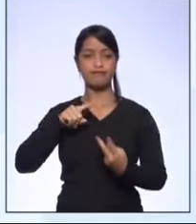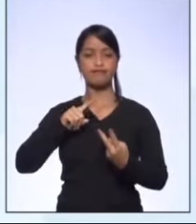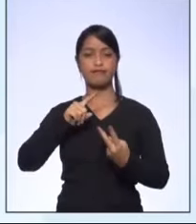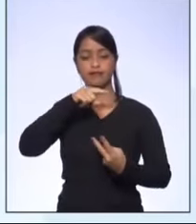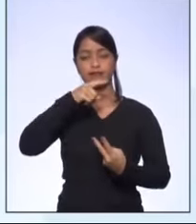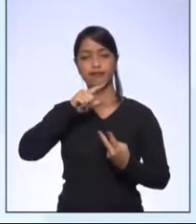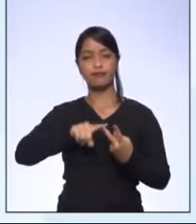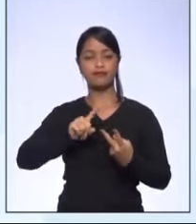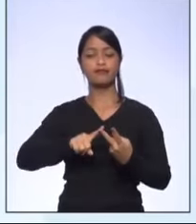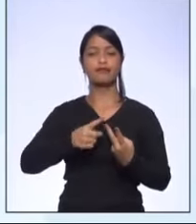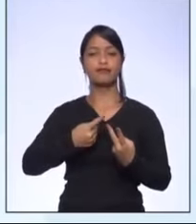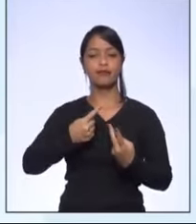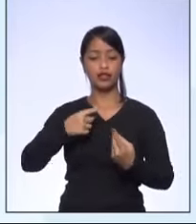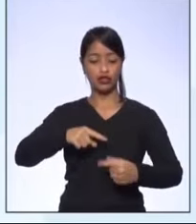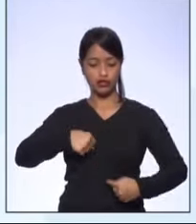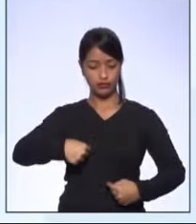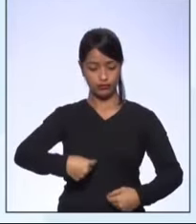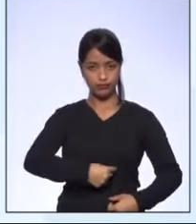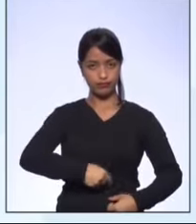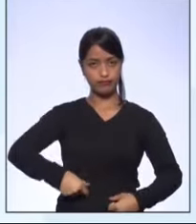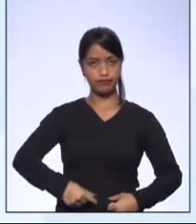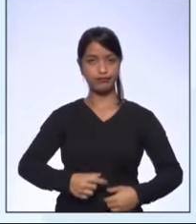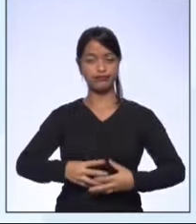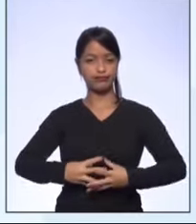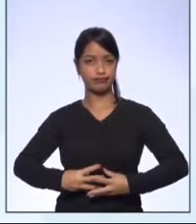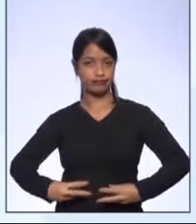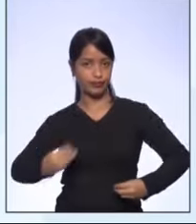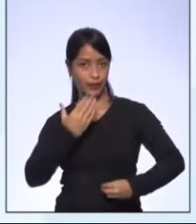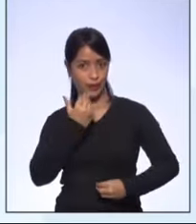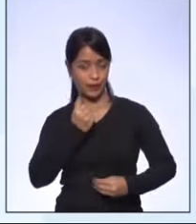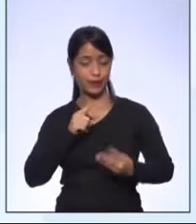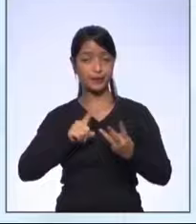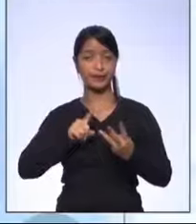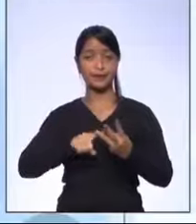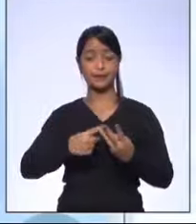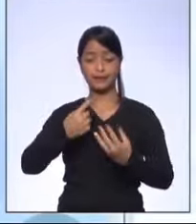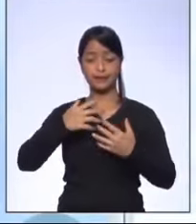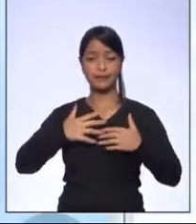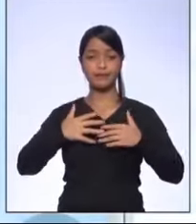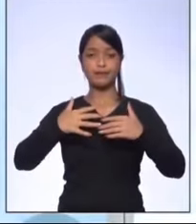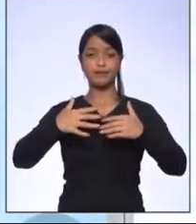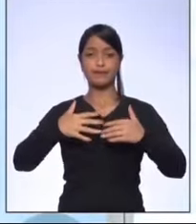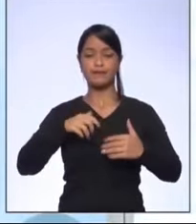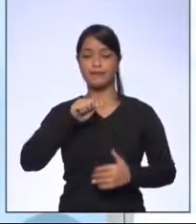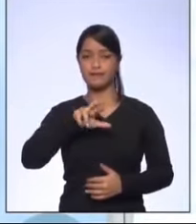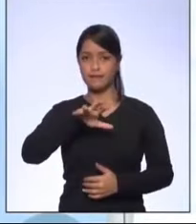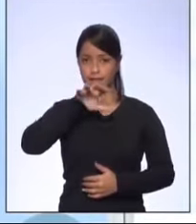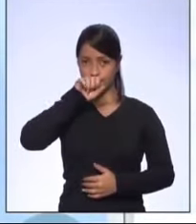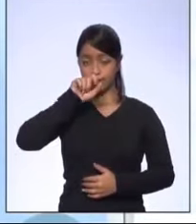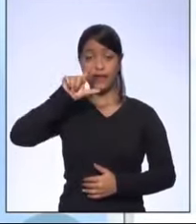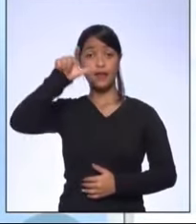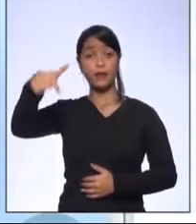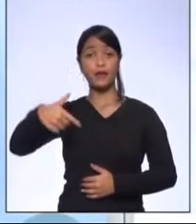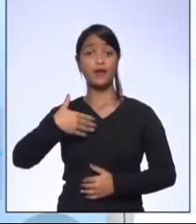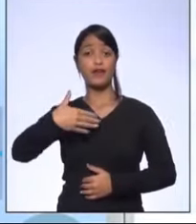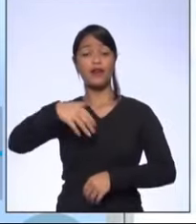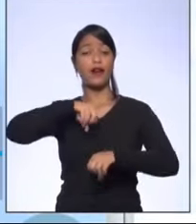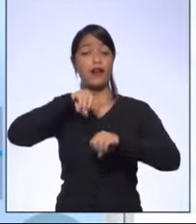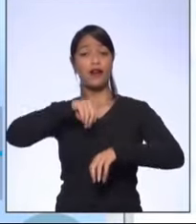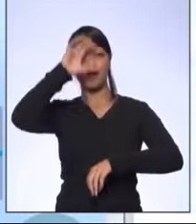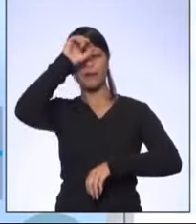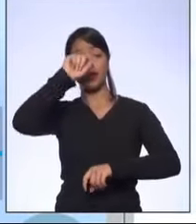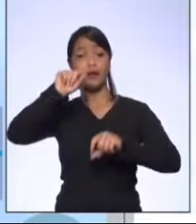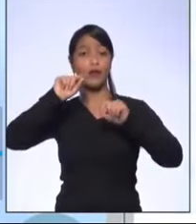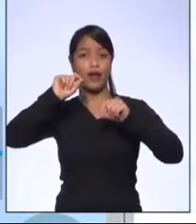E na segunda-feira a gente vai ter uma aula mais voltada para sistema nervoso e endócrino. Principalmente falar